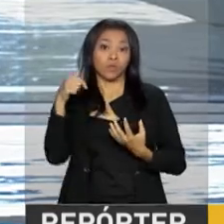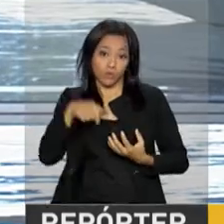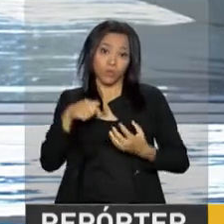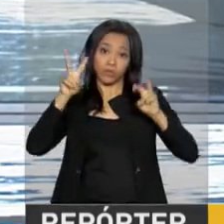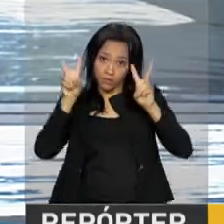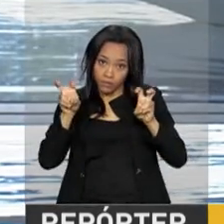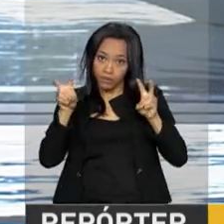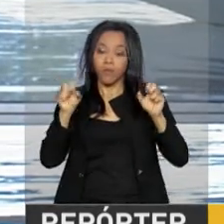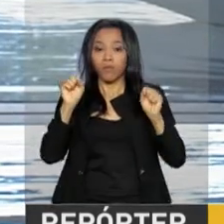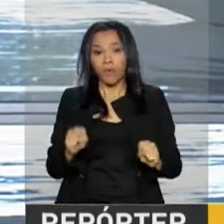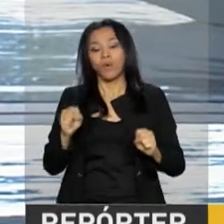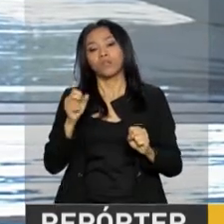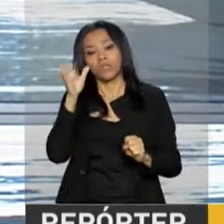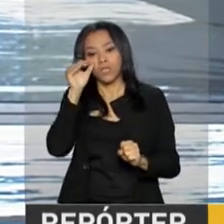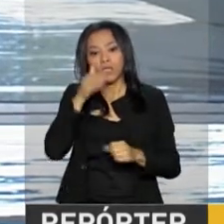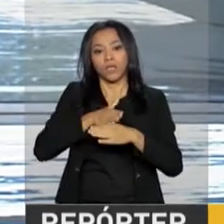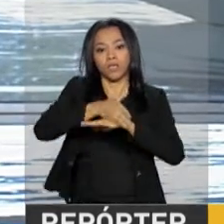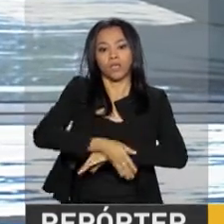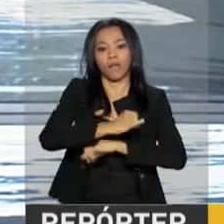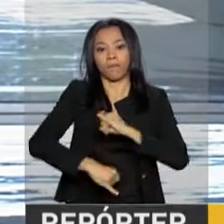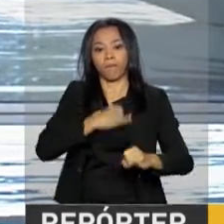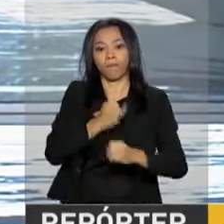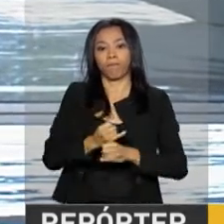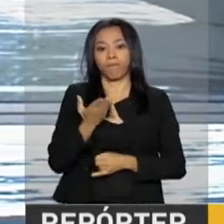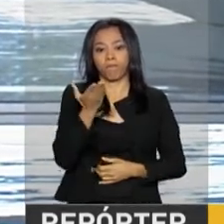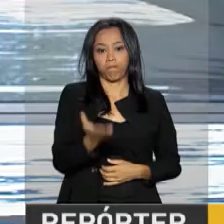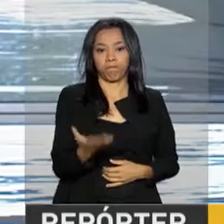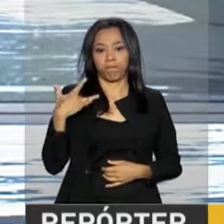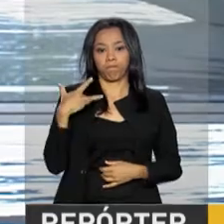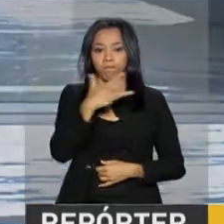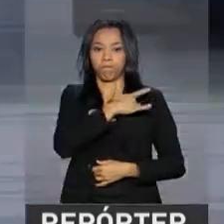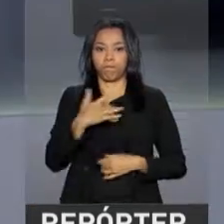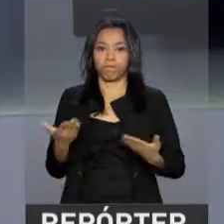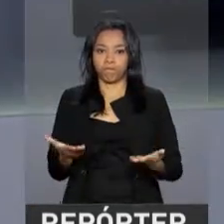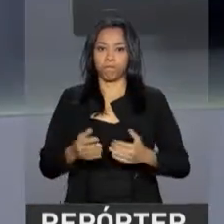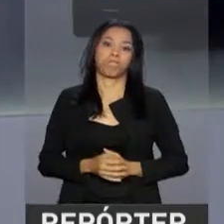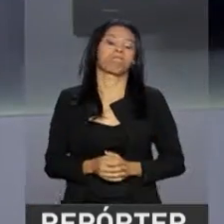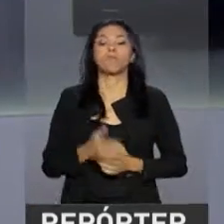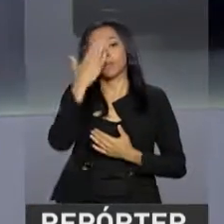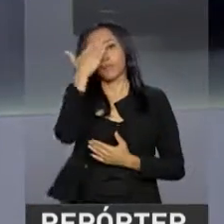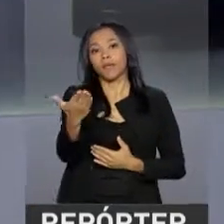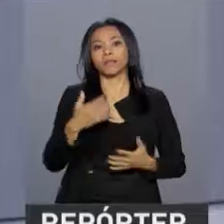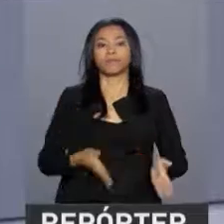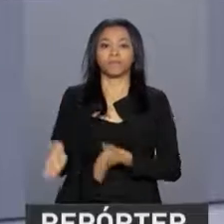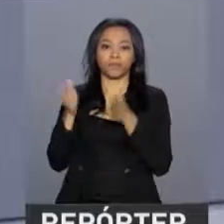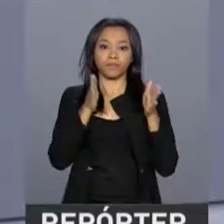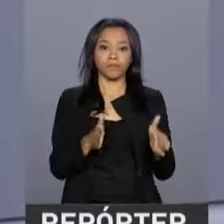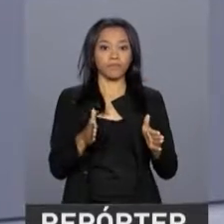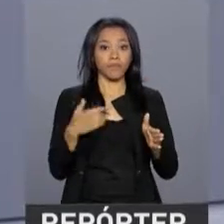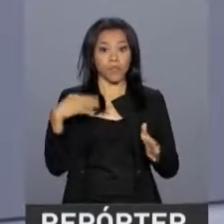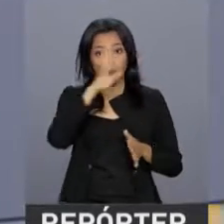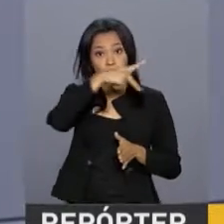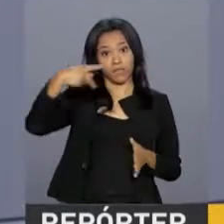doença podem ser encontradas no site do Ministério da Saúde, Carol. Obrigada pelas informações, Cleide. O